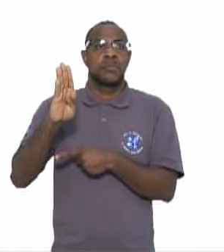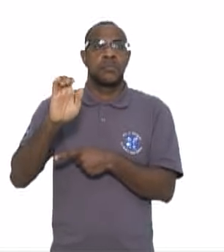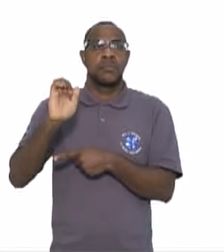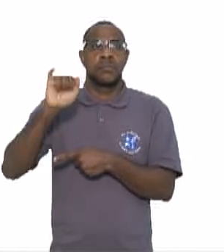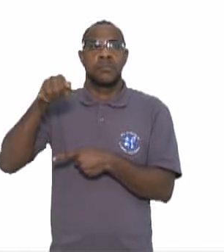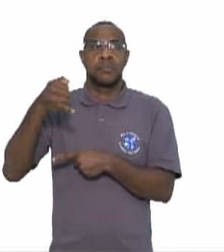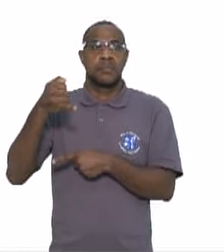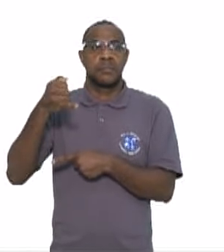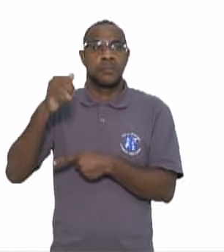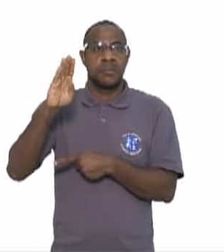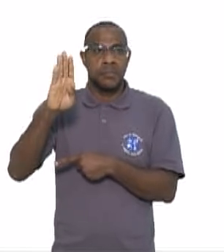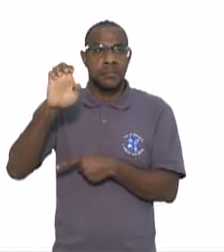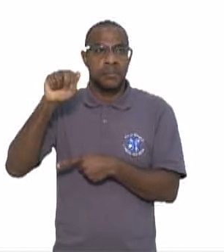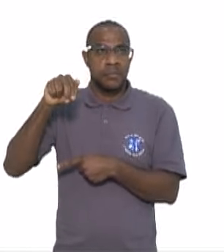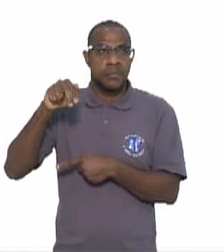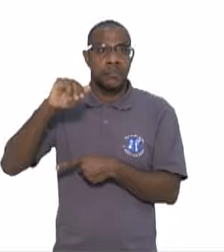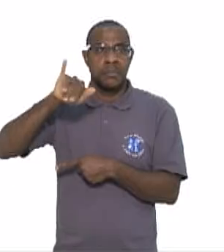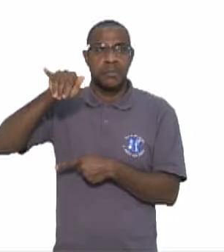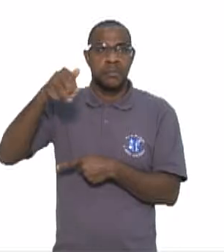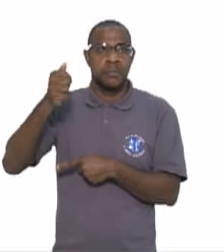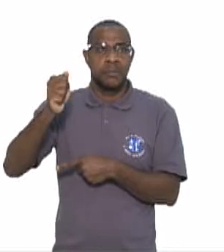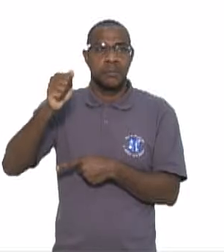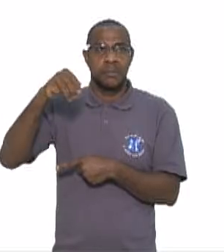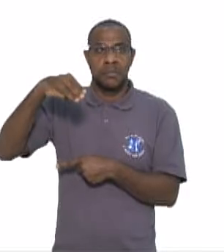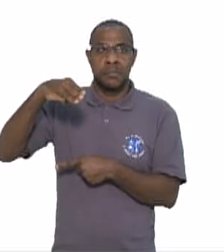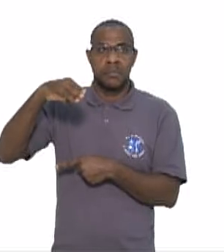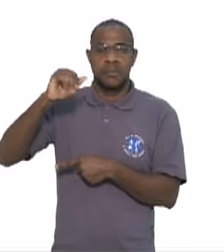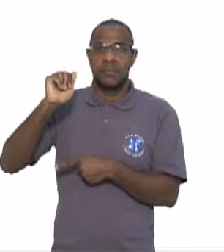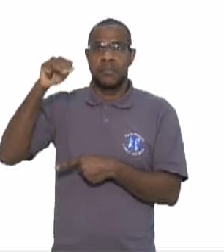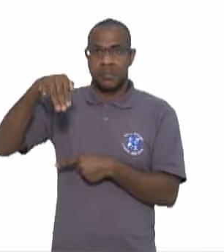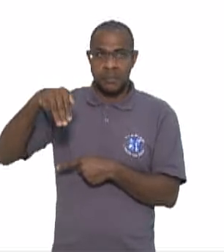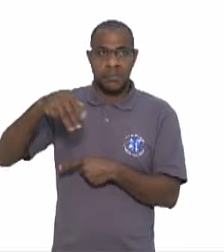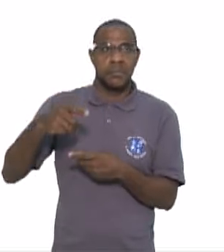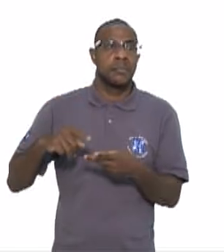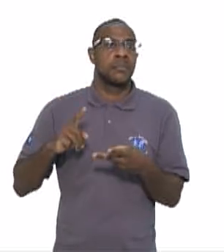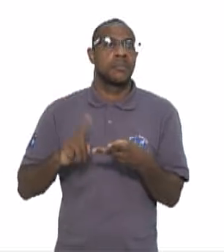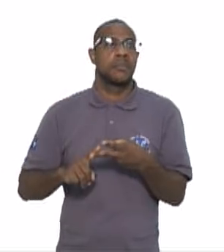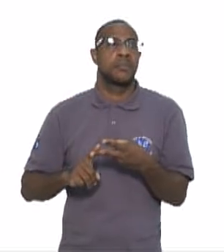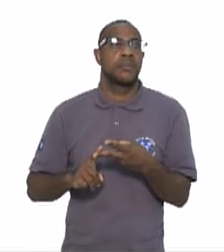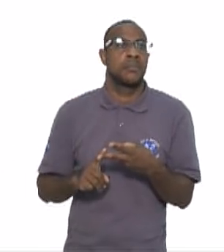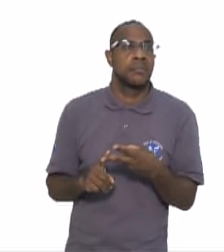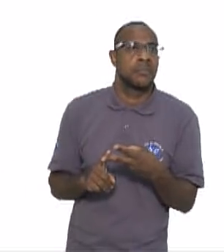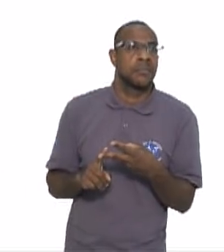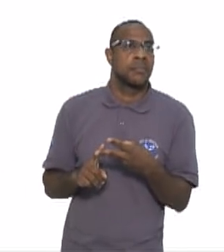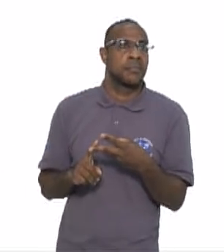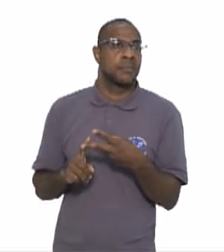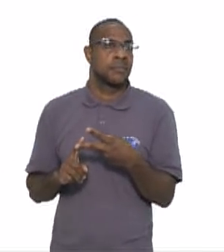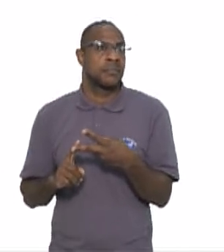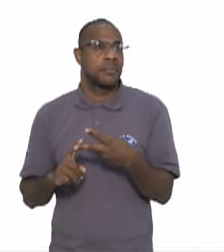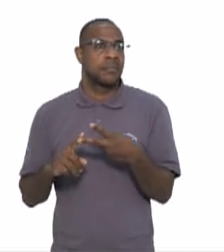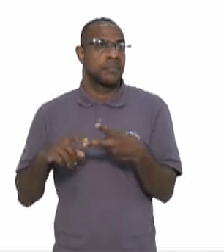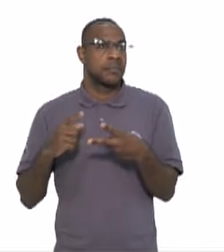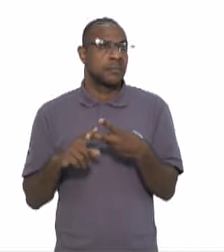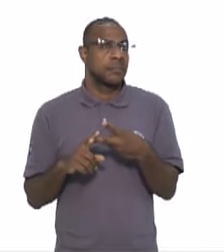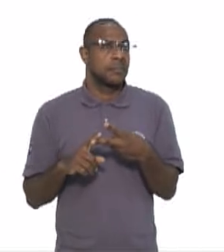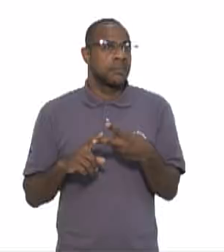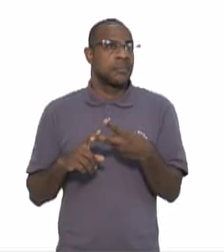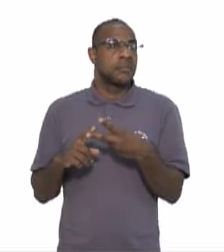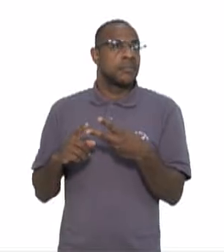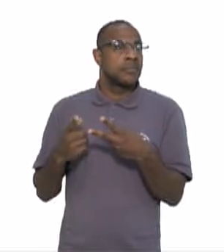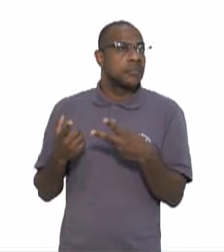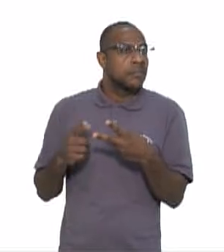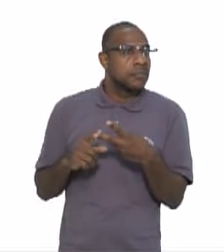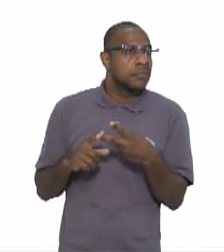tornou um Muiractã, ou pelo que eu me lembro, Ariane e a Pena de Arpia. que é um game